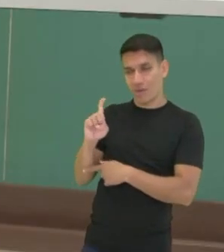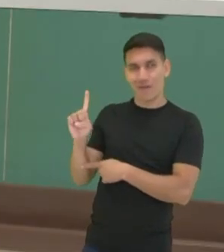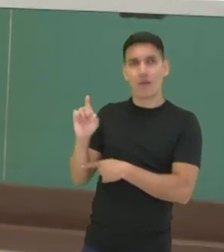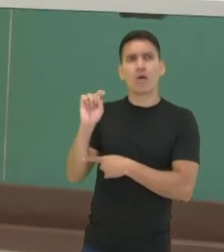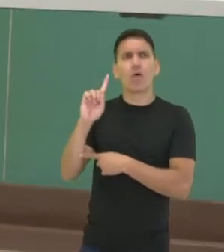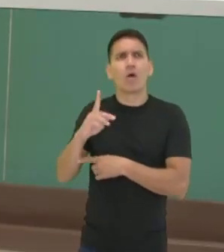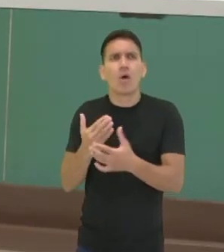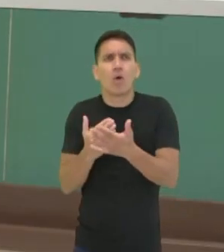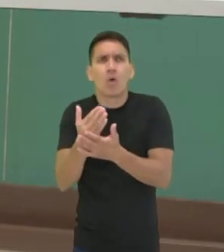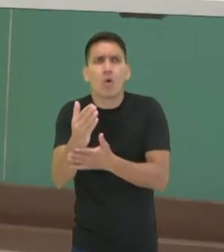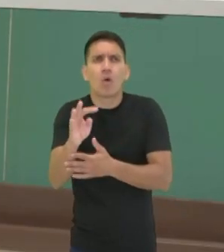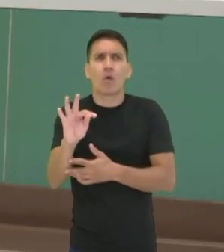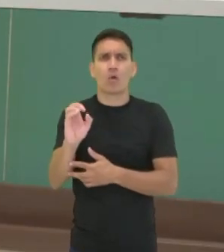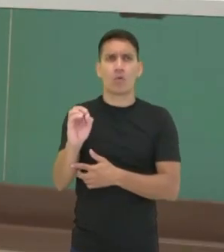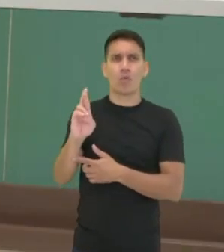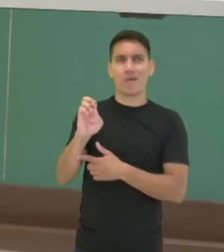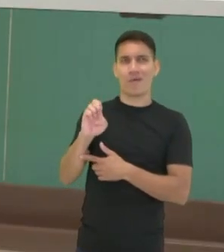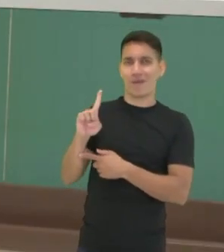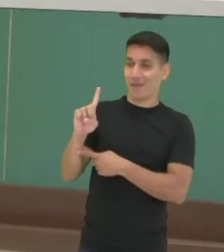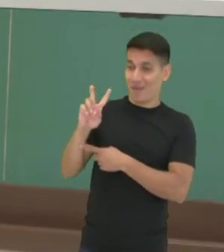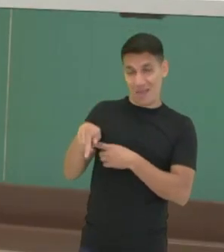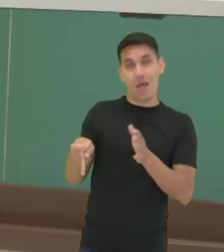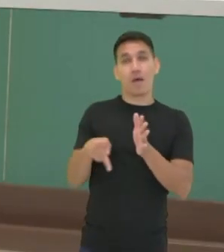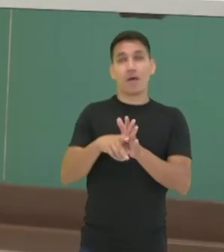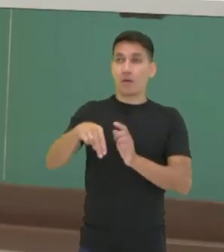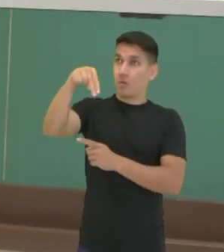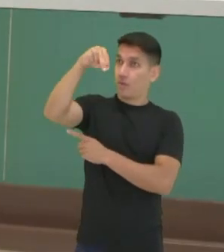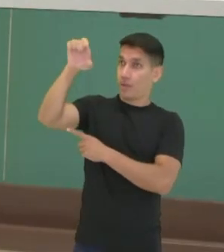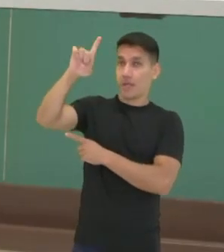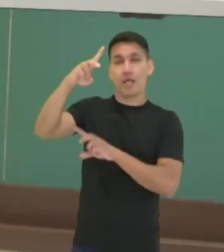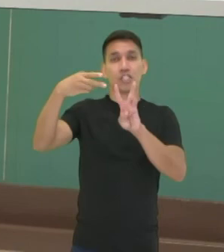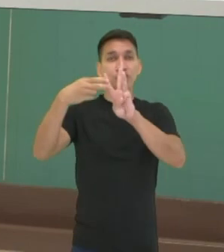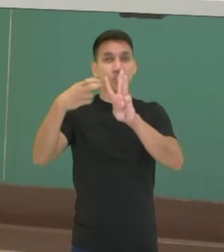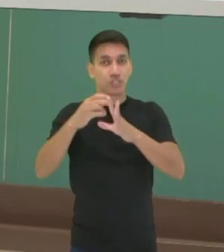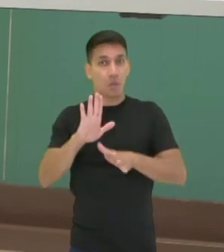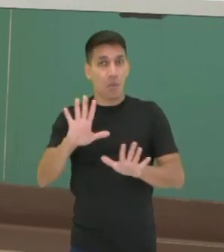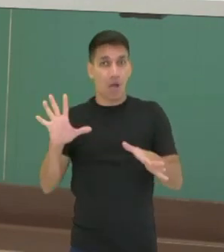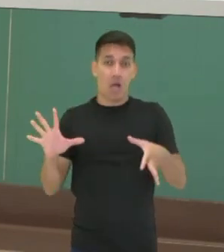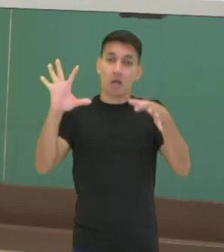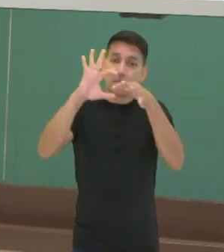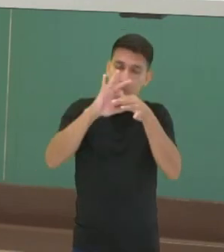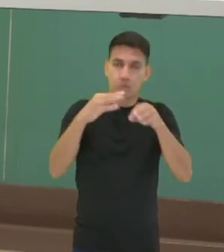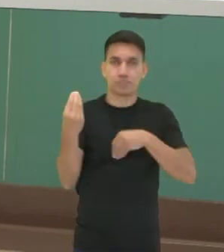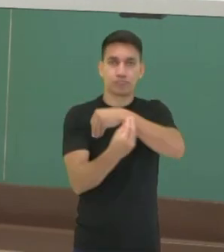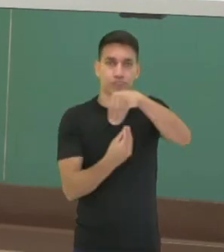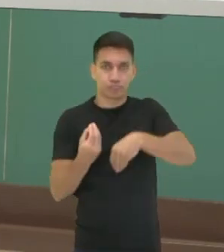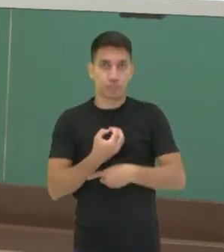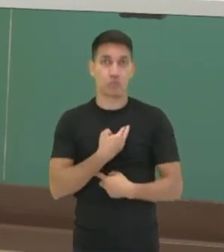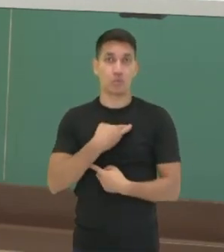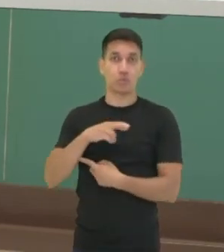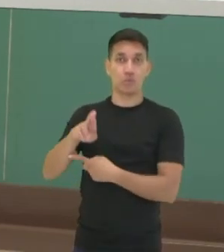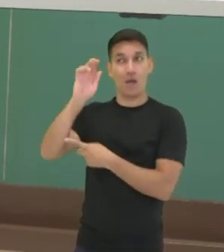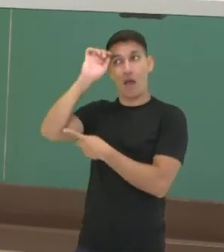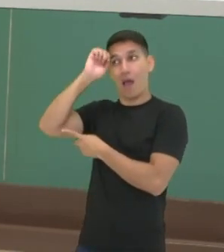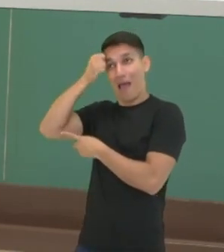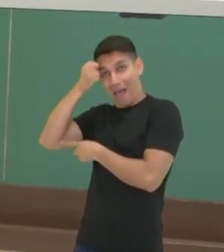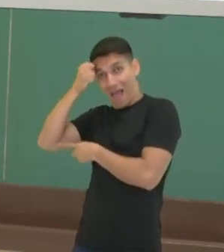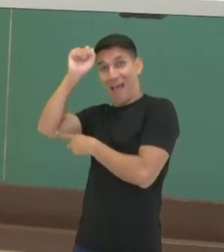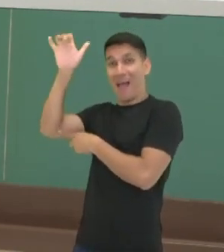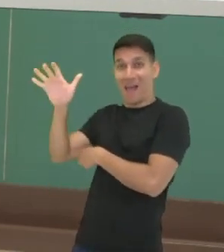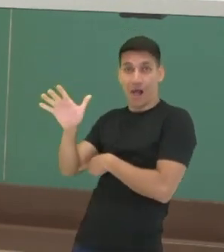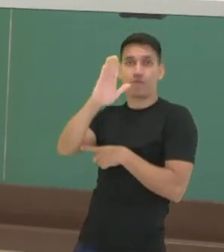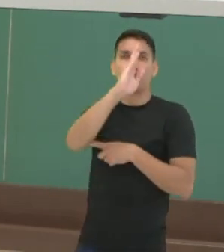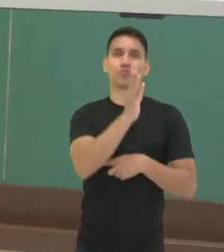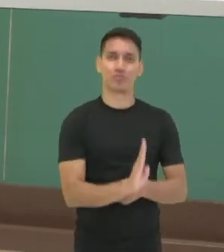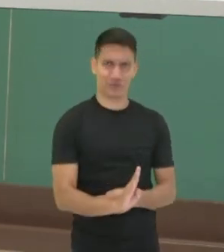desse ritual é o toré, que é um ritual indígena do Nordeste, mas foi incorporado à religiosidade afro-brasileira. Que